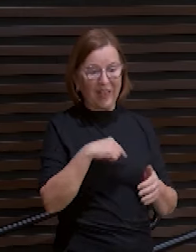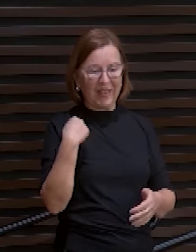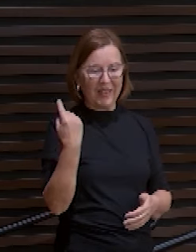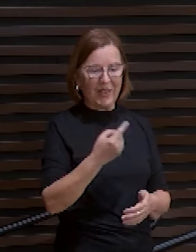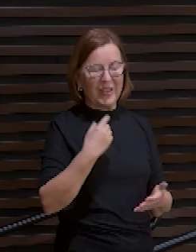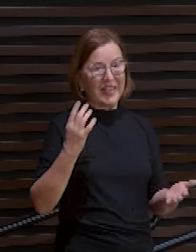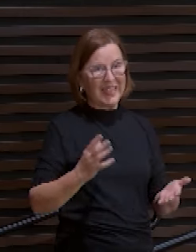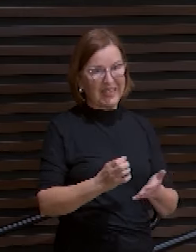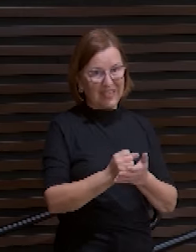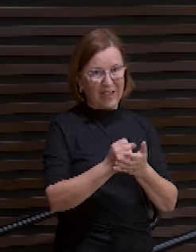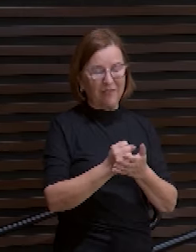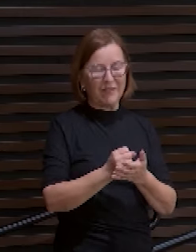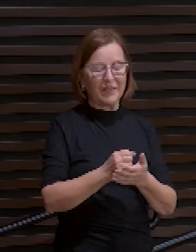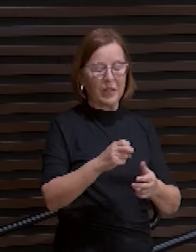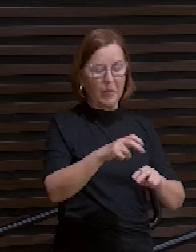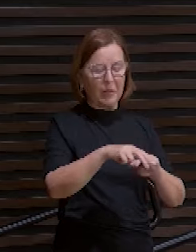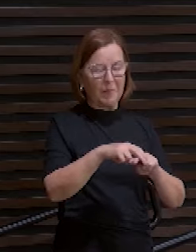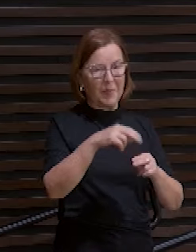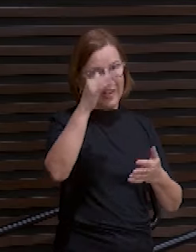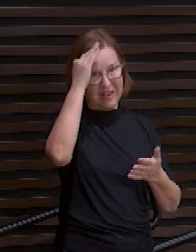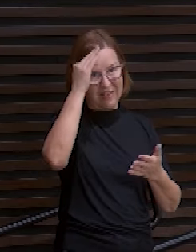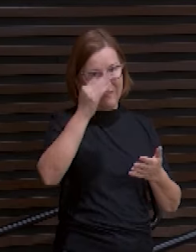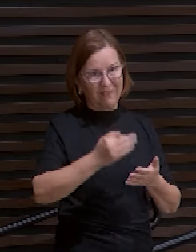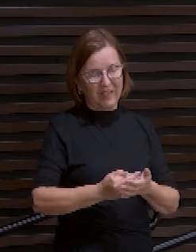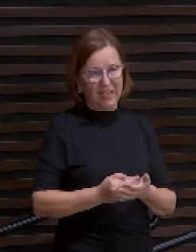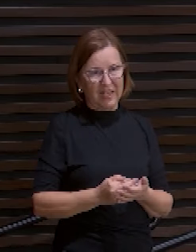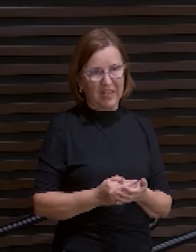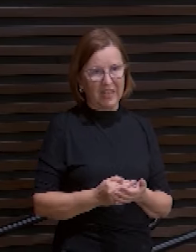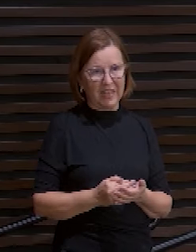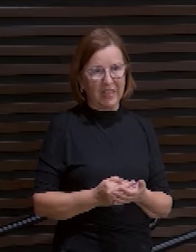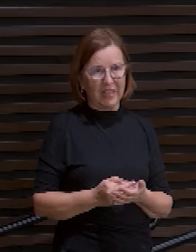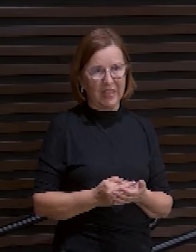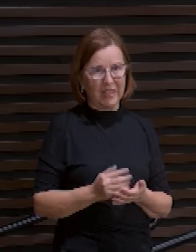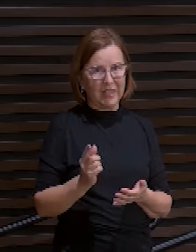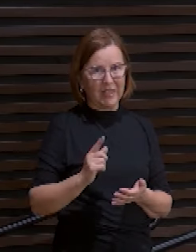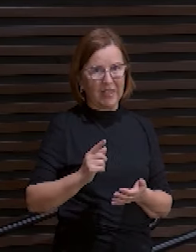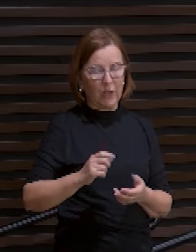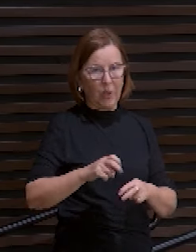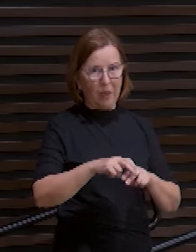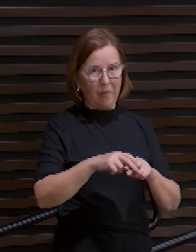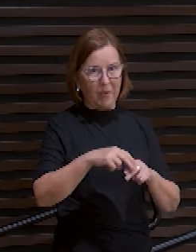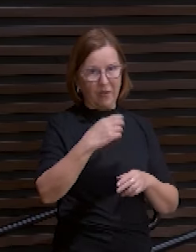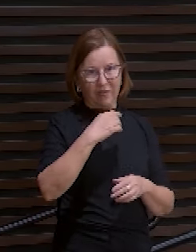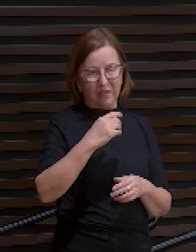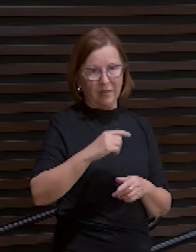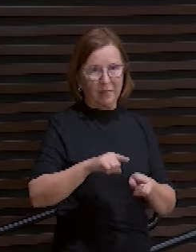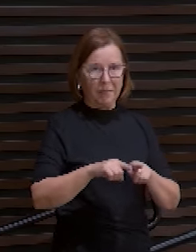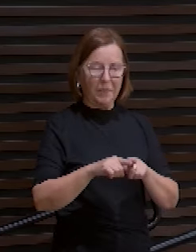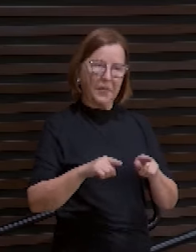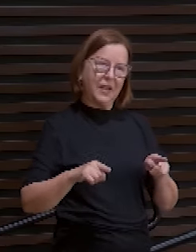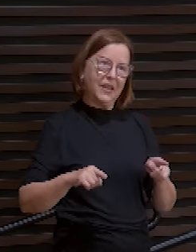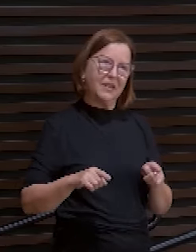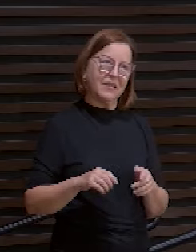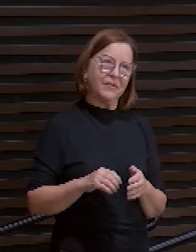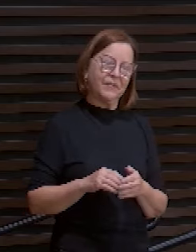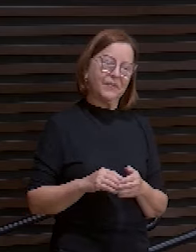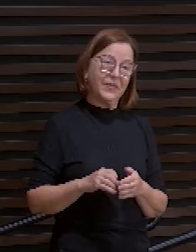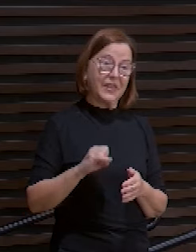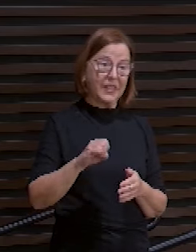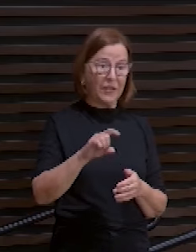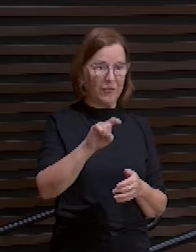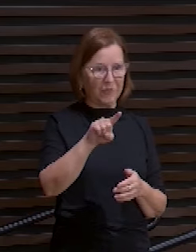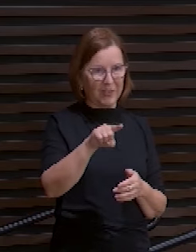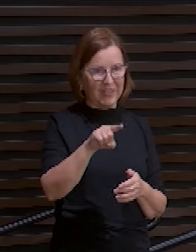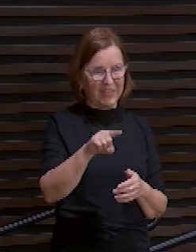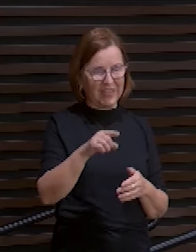não por darmos fruto mas não somos salvos pela fé infrutífera então se você já